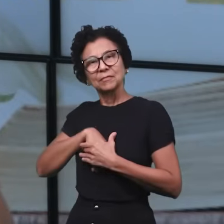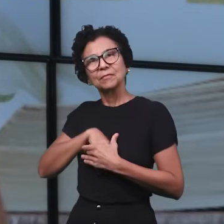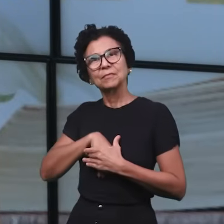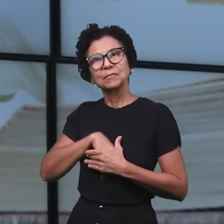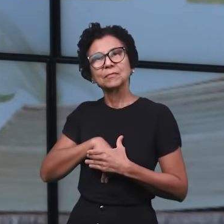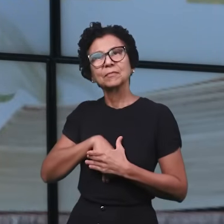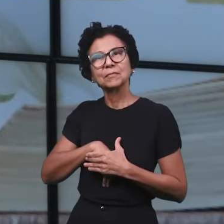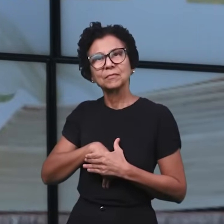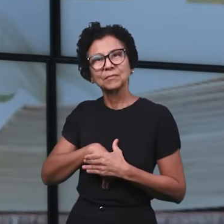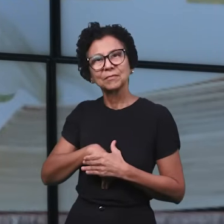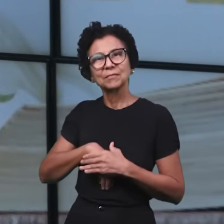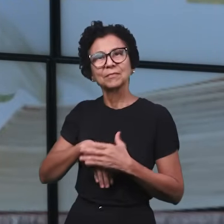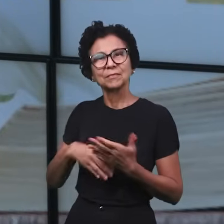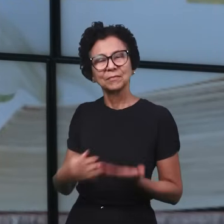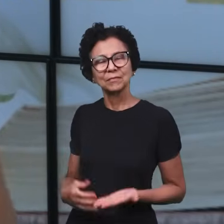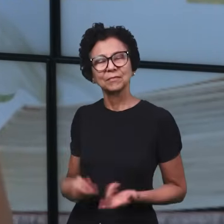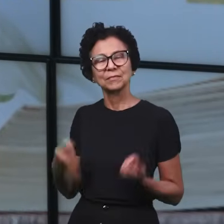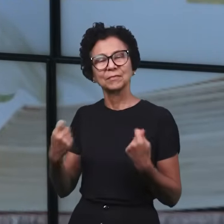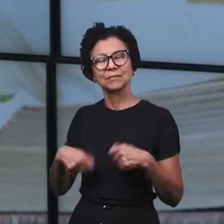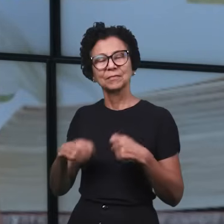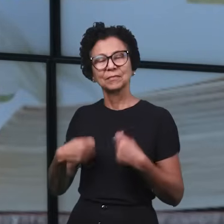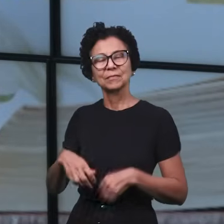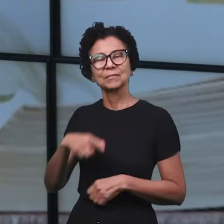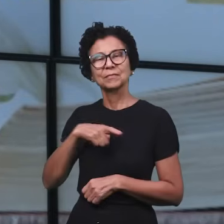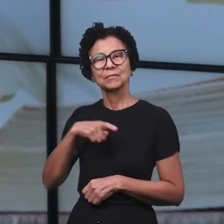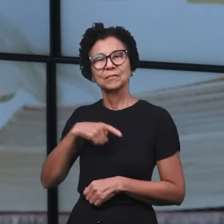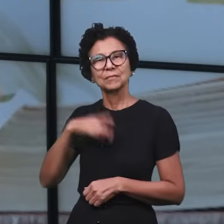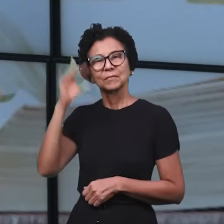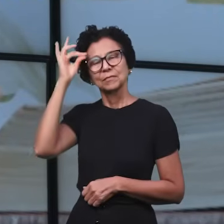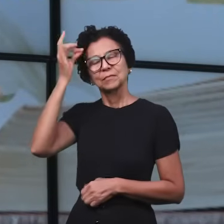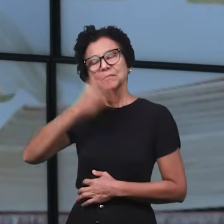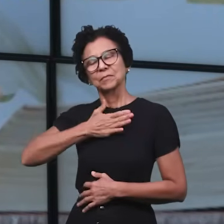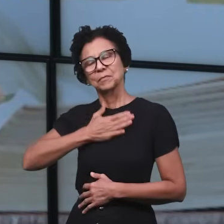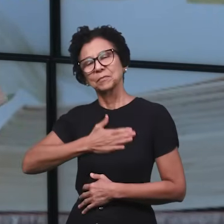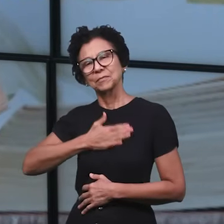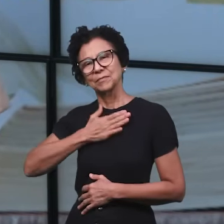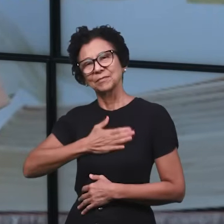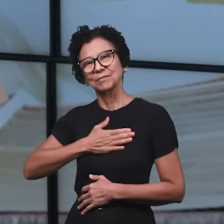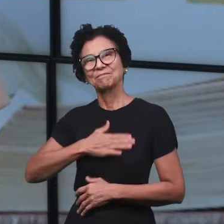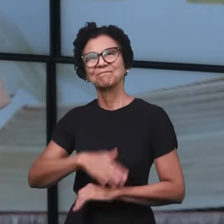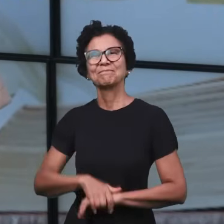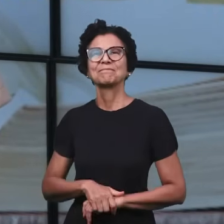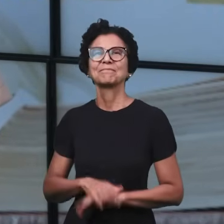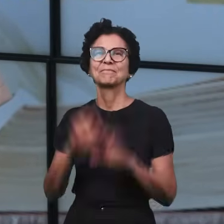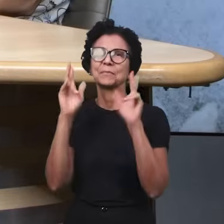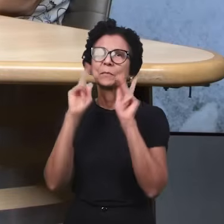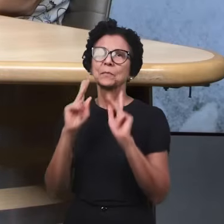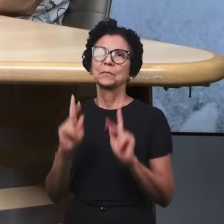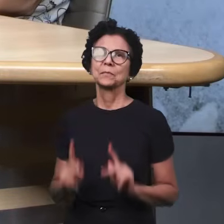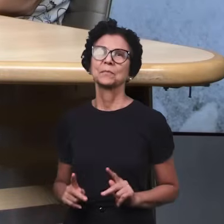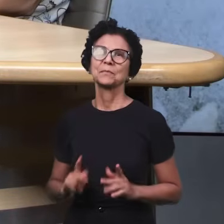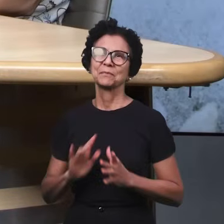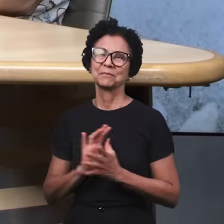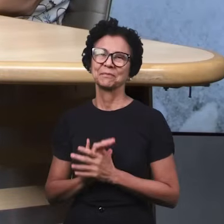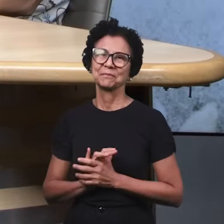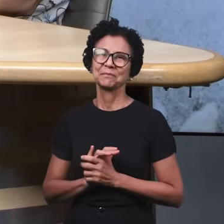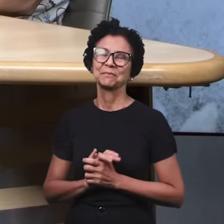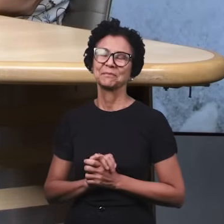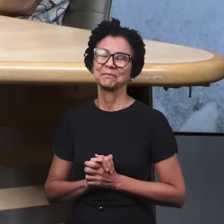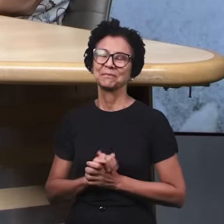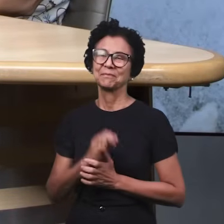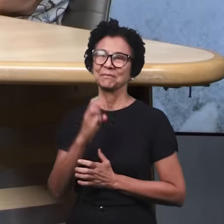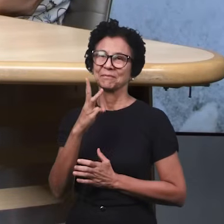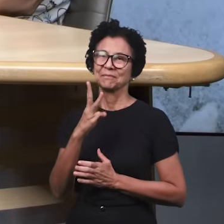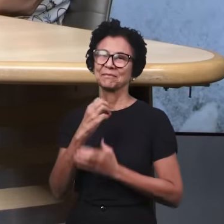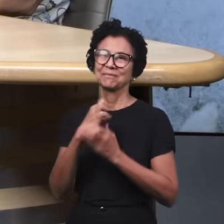fazem parte daquilo que é um espírito manso e quieto, que é precioso diante de Deus. São três adornos que vêm